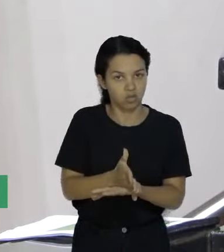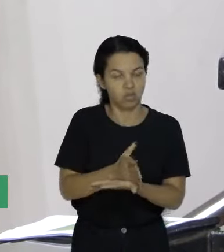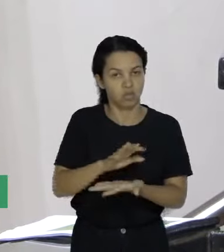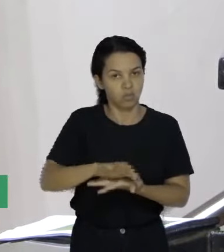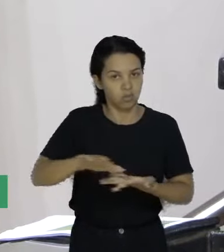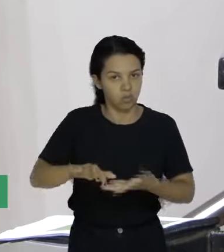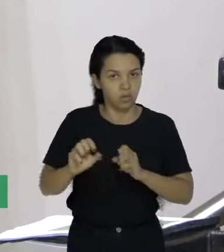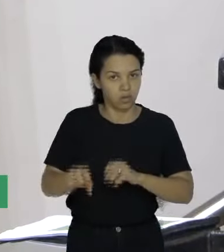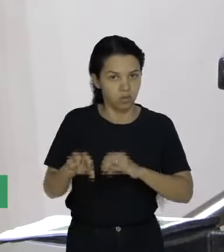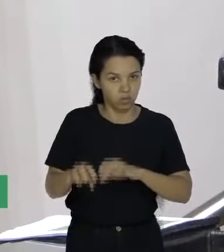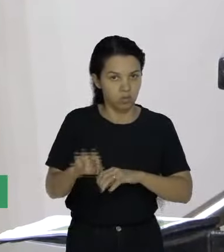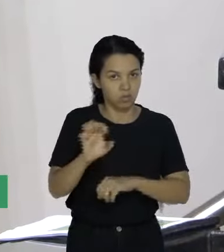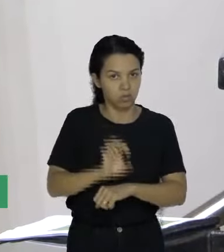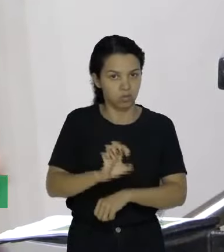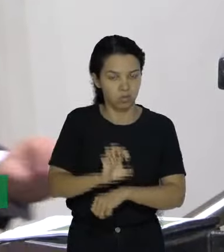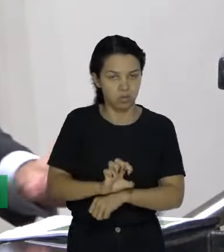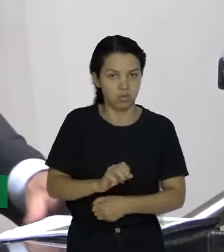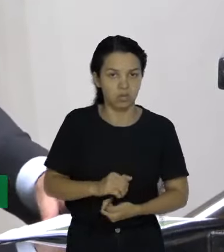Estado